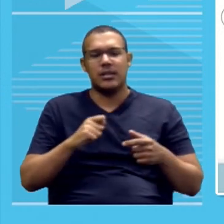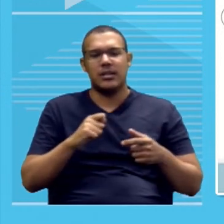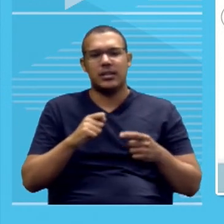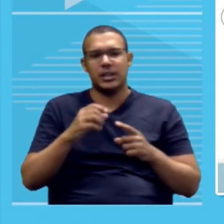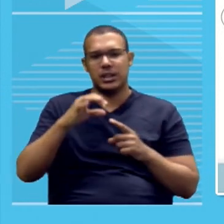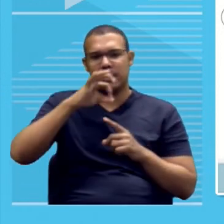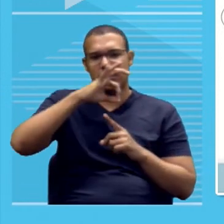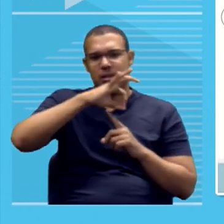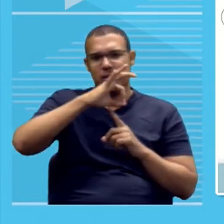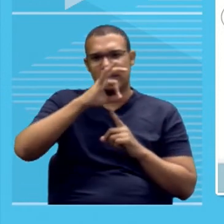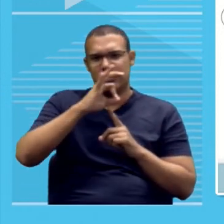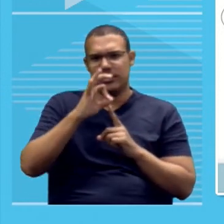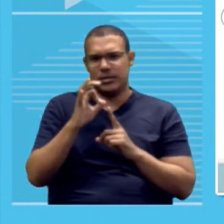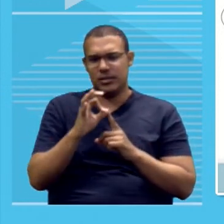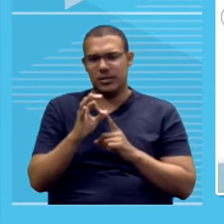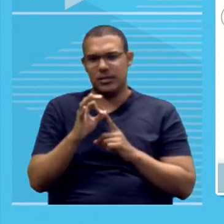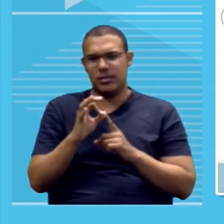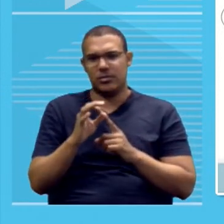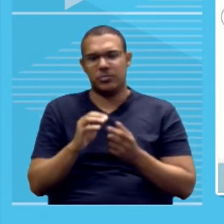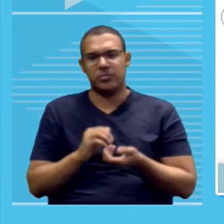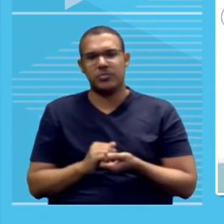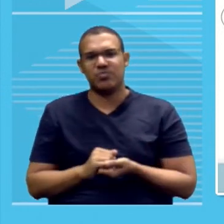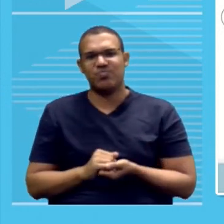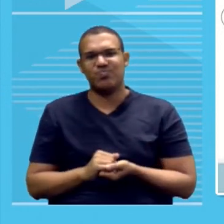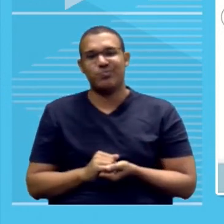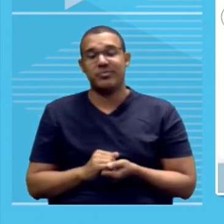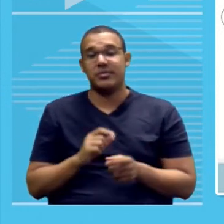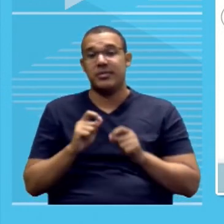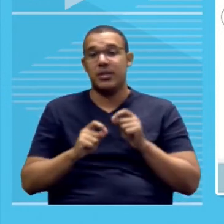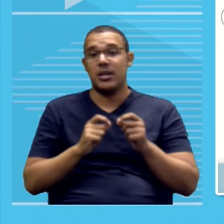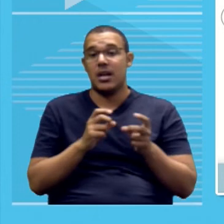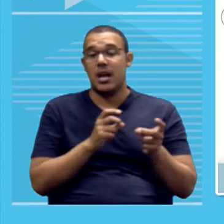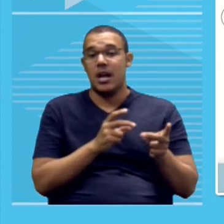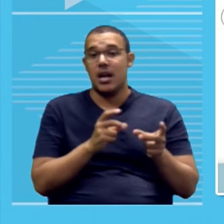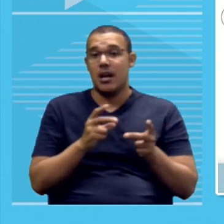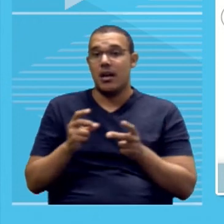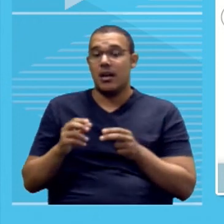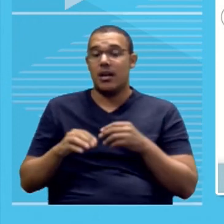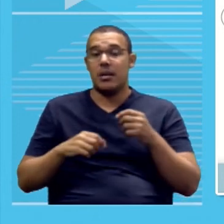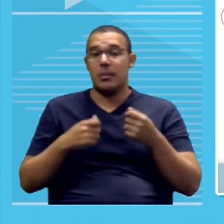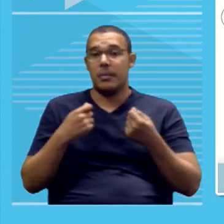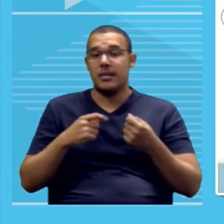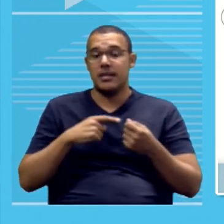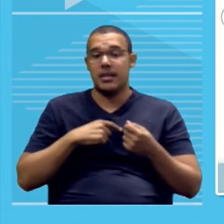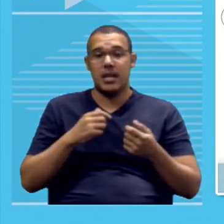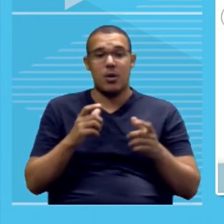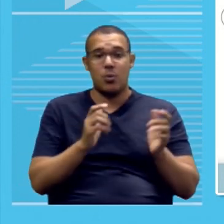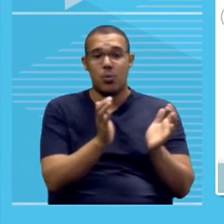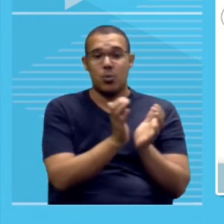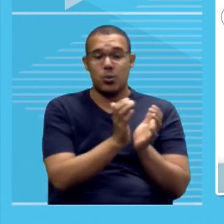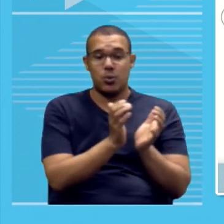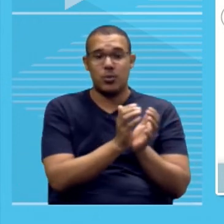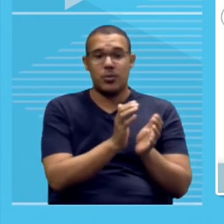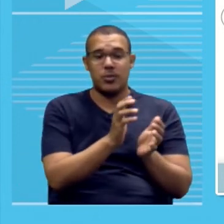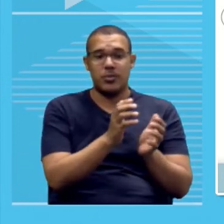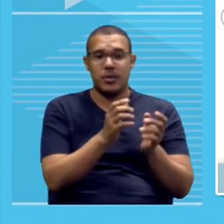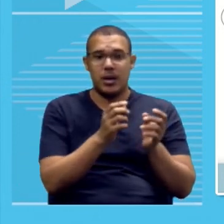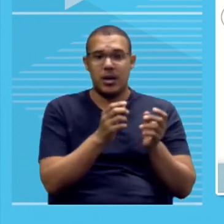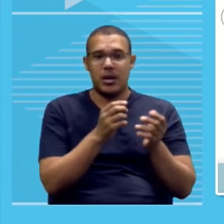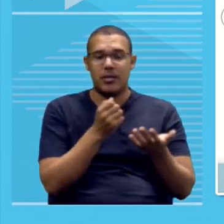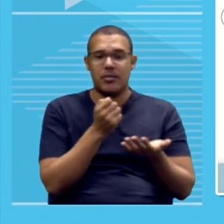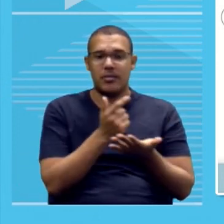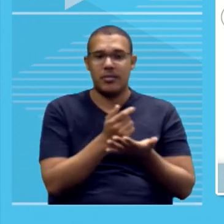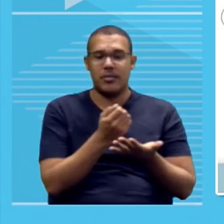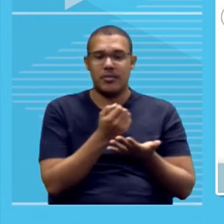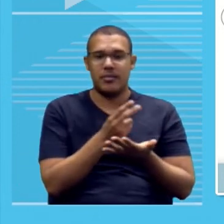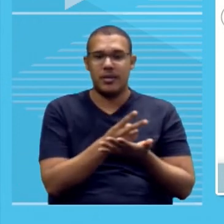Ele vai comer várias toneladas de soja? Não. Ele vai vender. Então, ele precisa de alguém para consumir. O gerador é a mesma ideia. O gerador